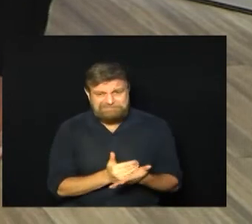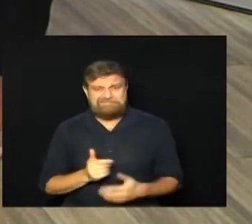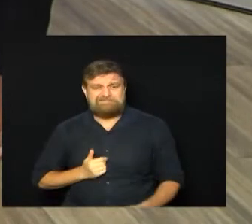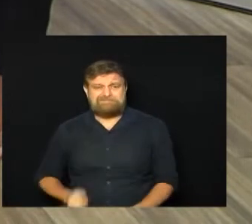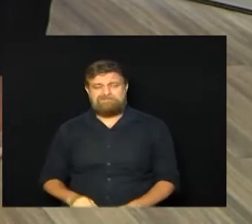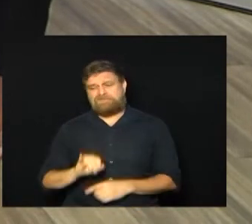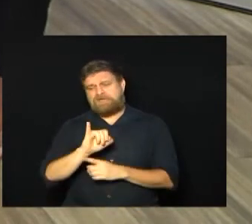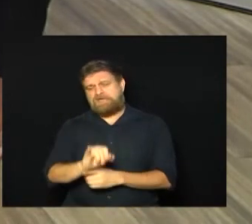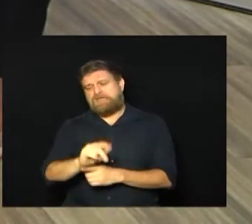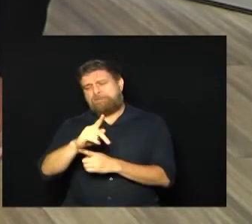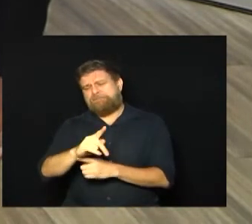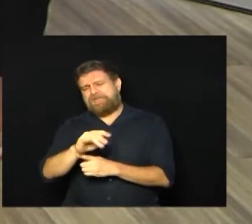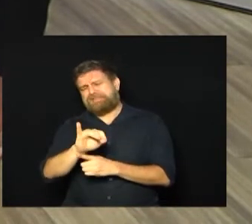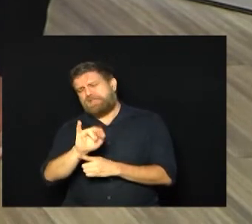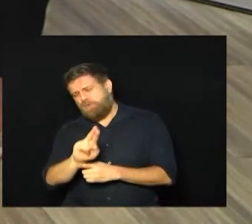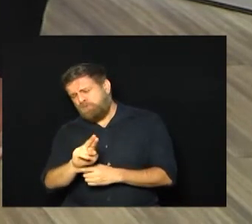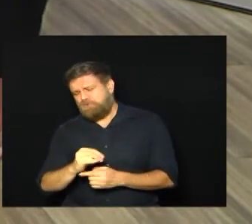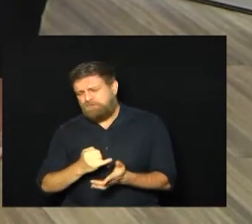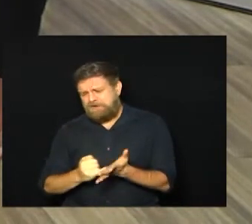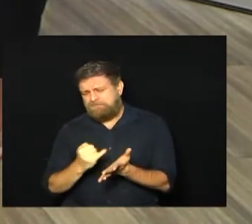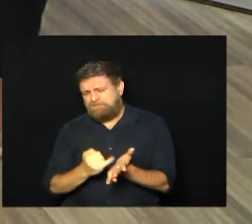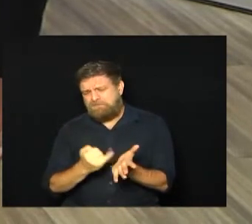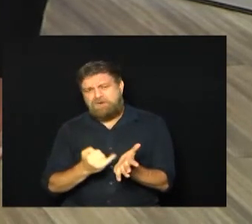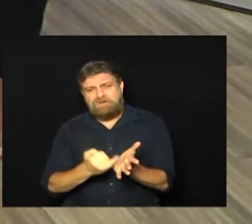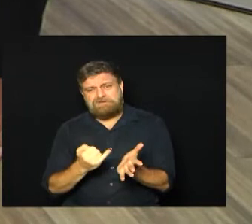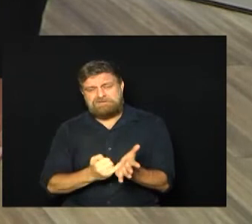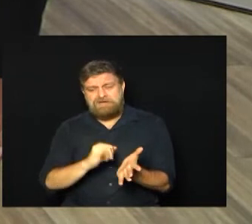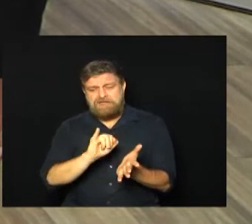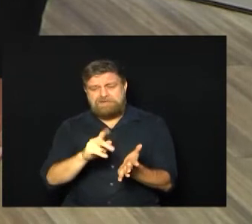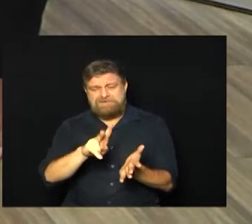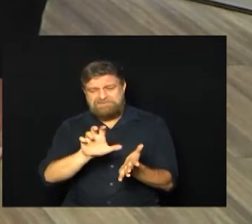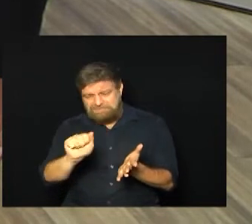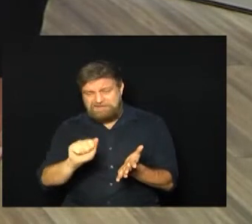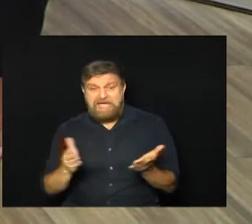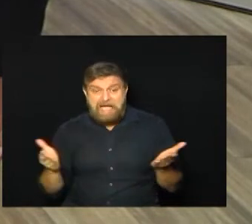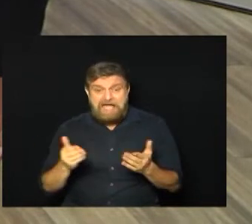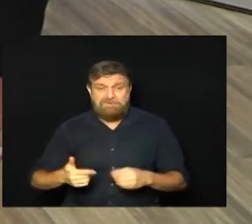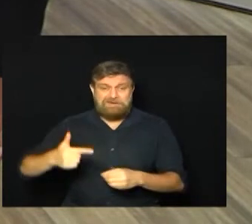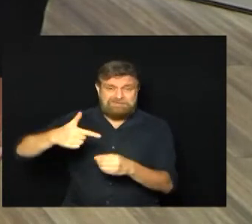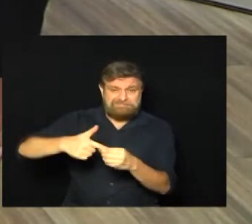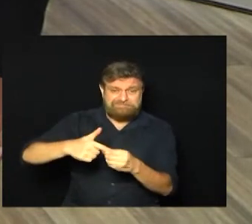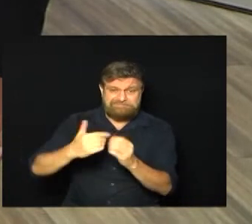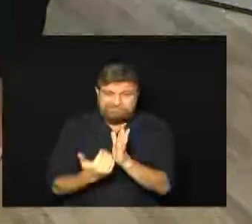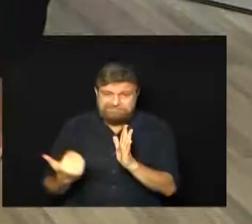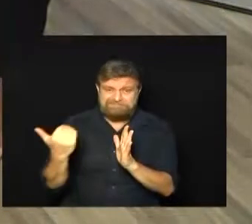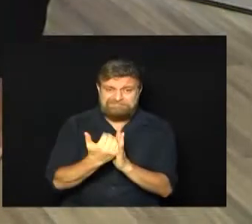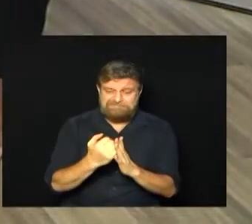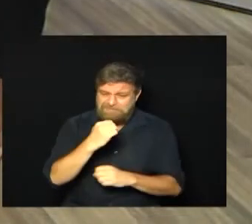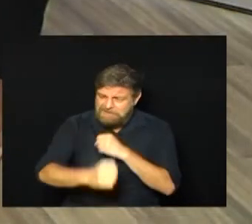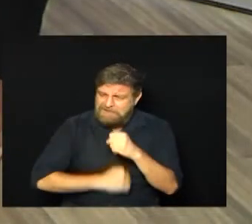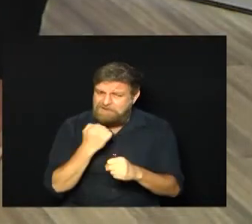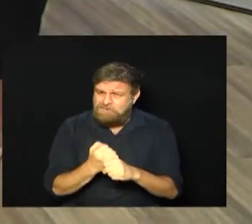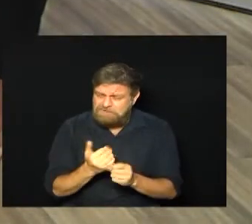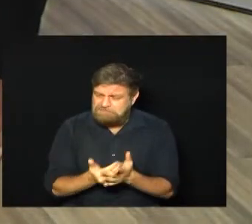IPTU, IPVA, a taxa de ônibus subiu também. E agora mais uma alta nos combustíveis. Começo de ano pesado aí